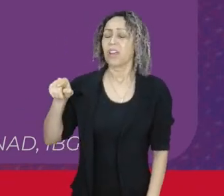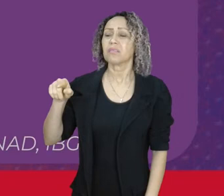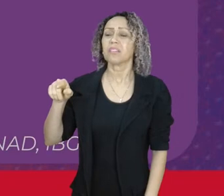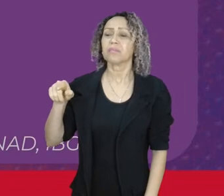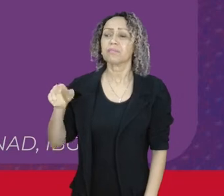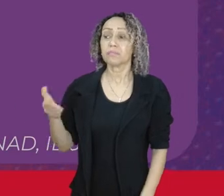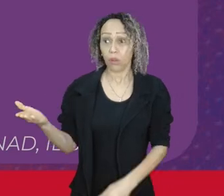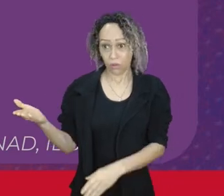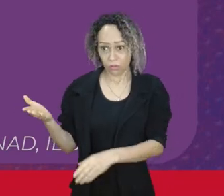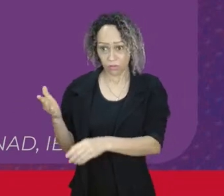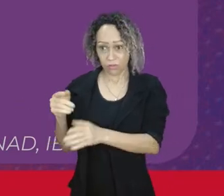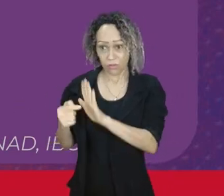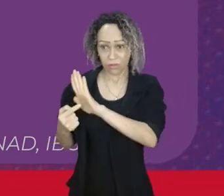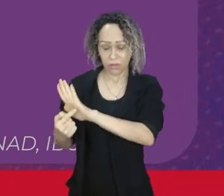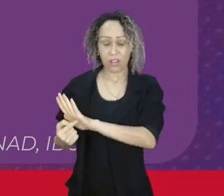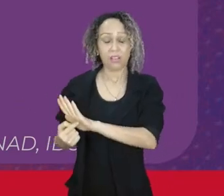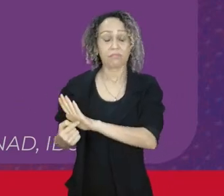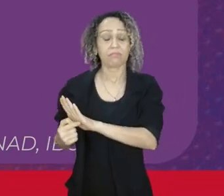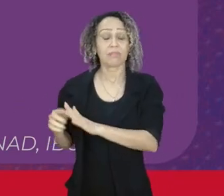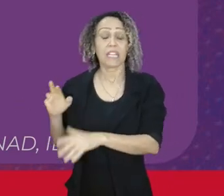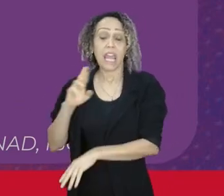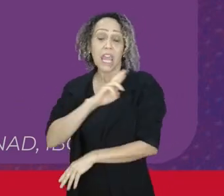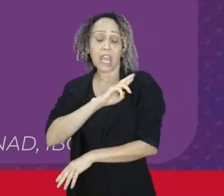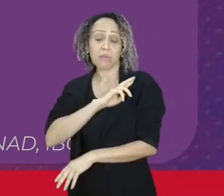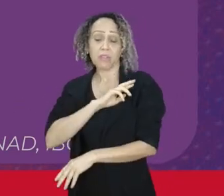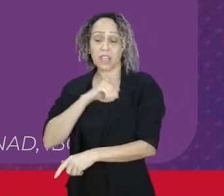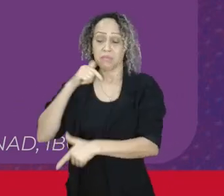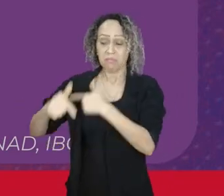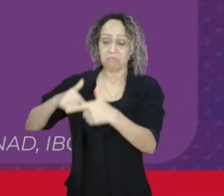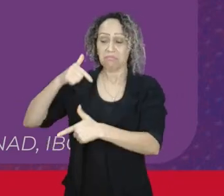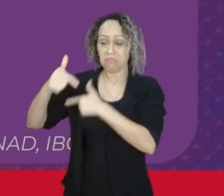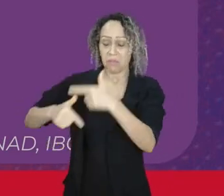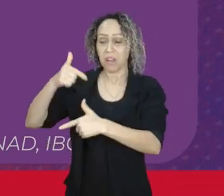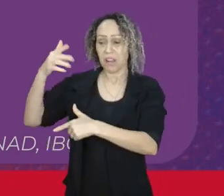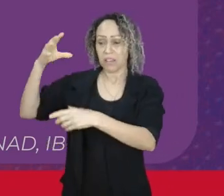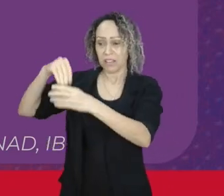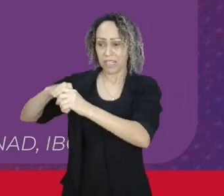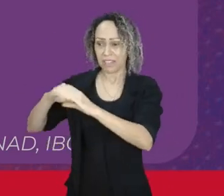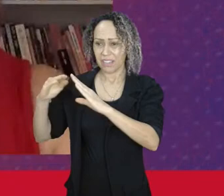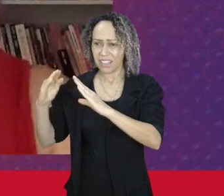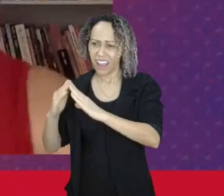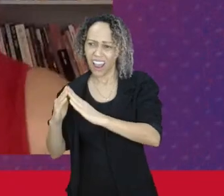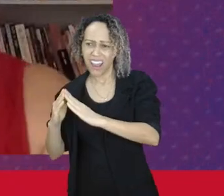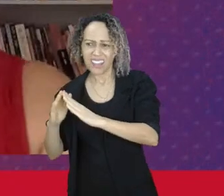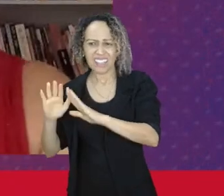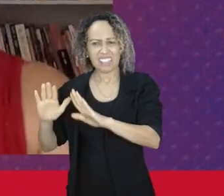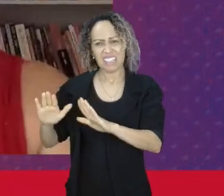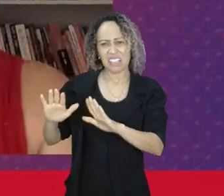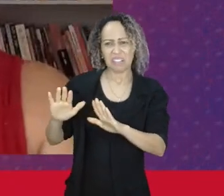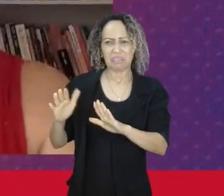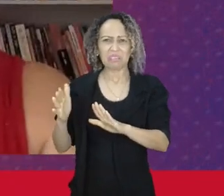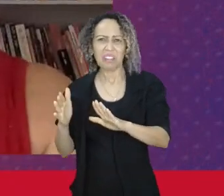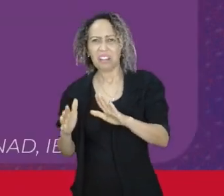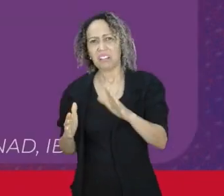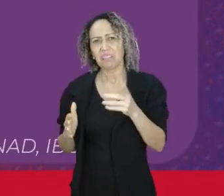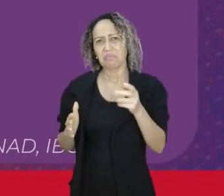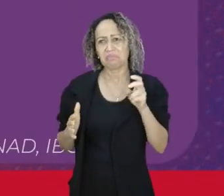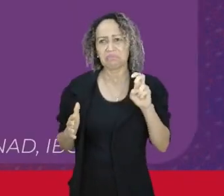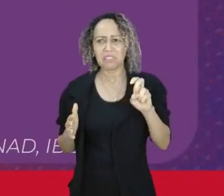doméstico, enquanto só 50% dos homens participavam desses afazeres. A partir